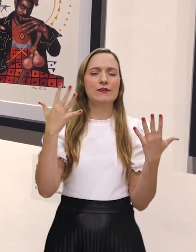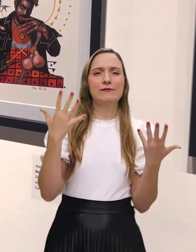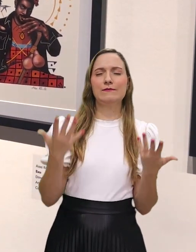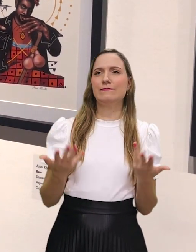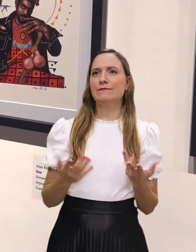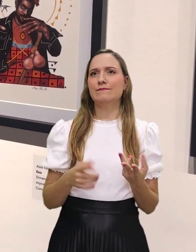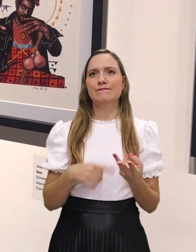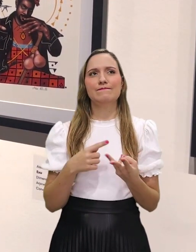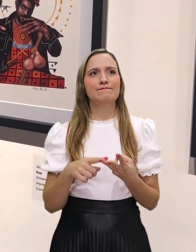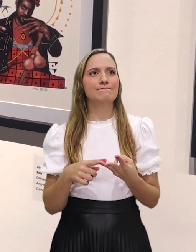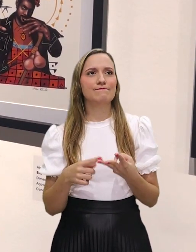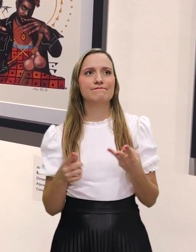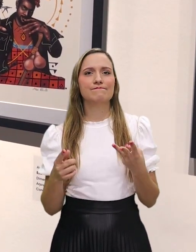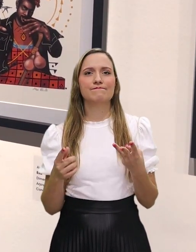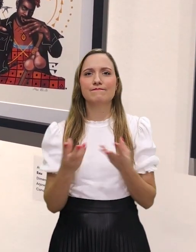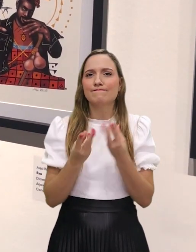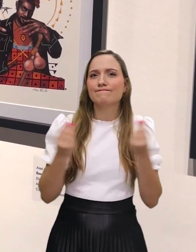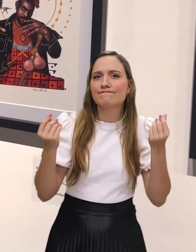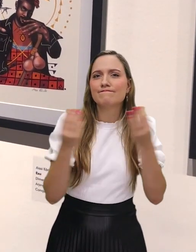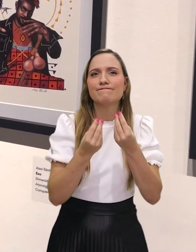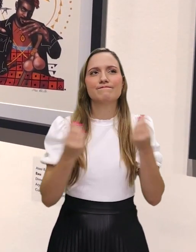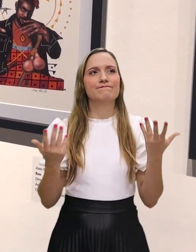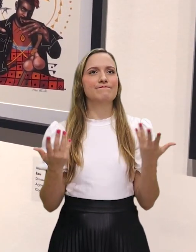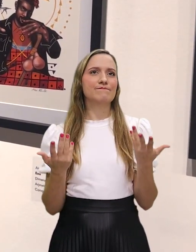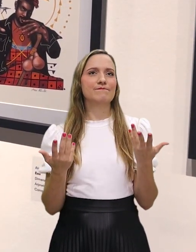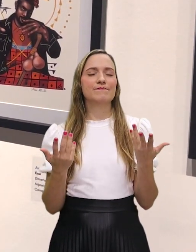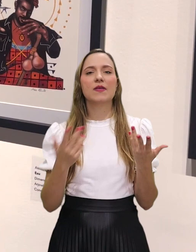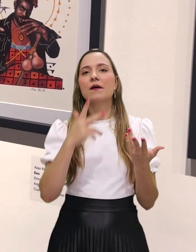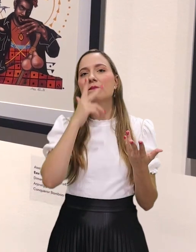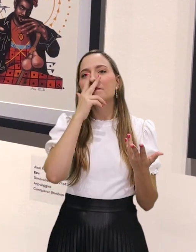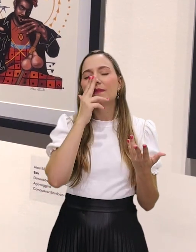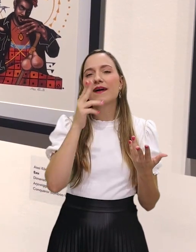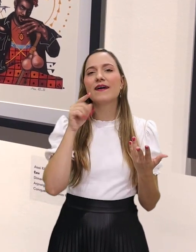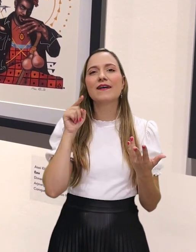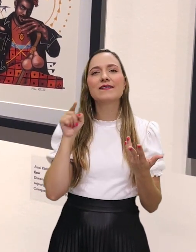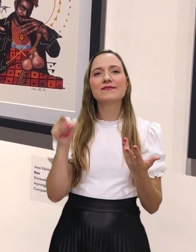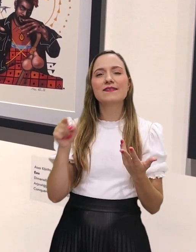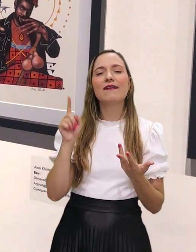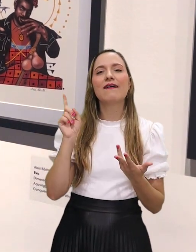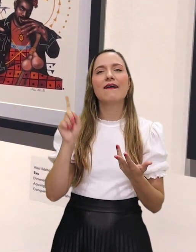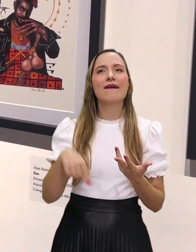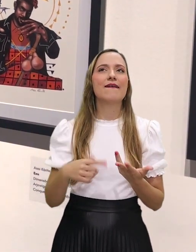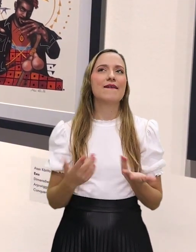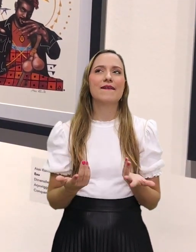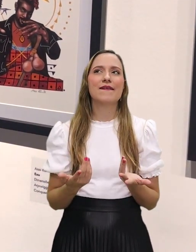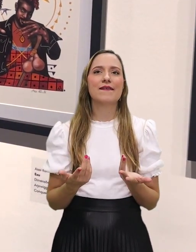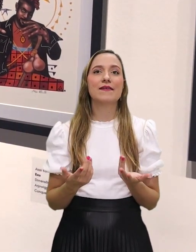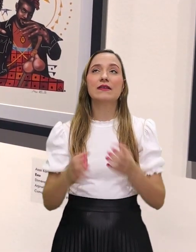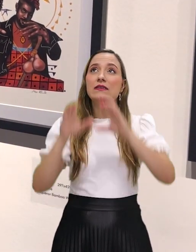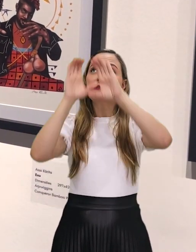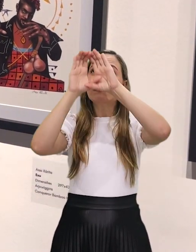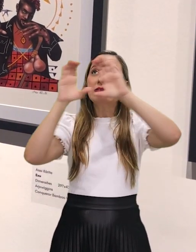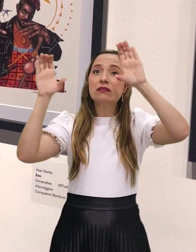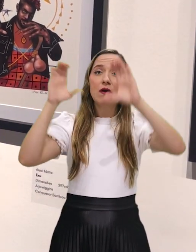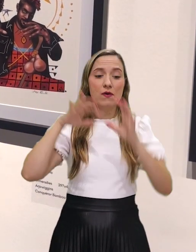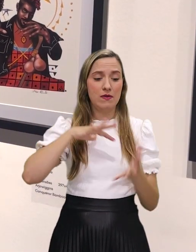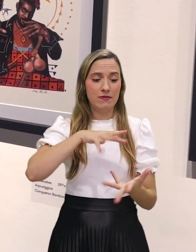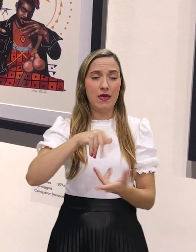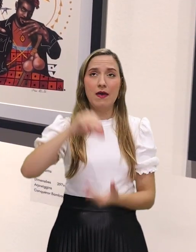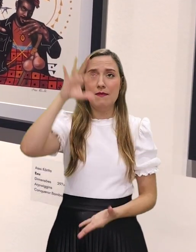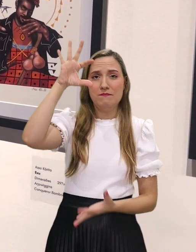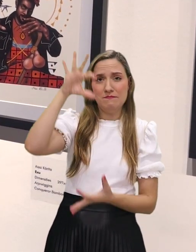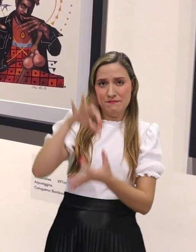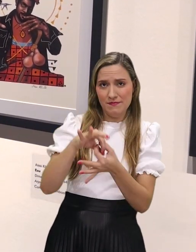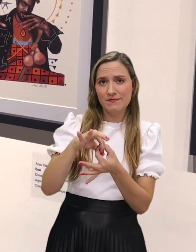se fosse uma ponte entre vou colocar céu e a terra, tá?